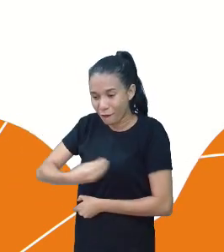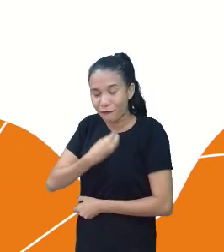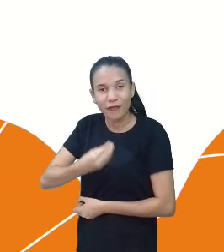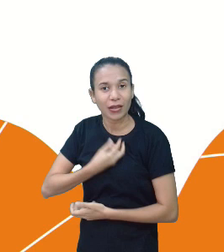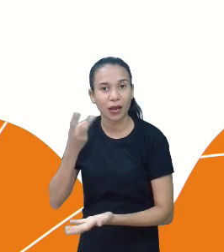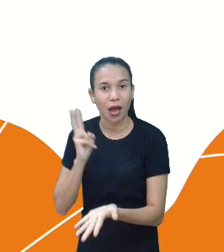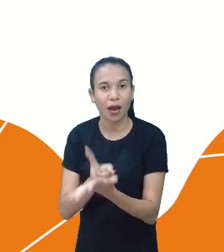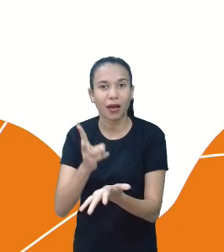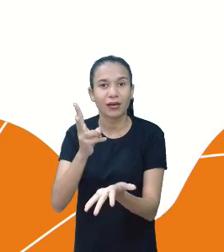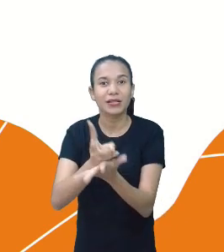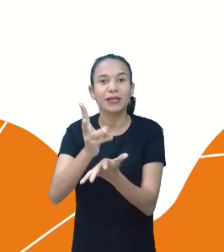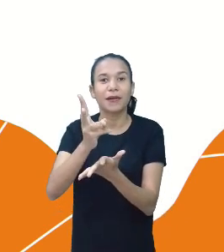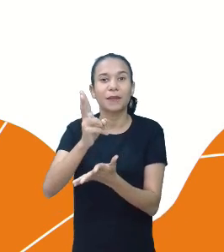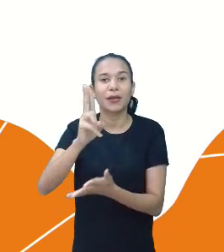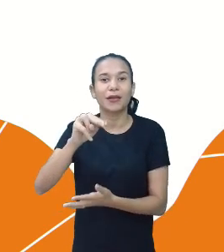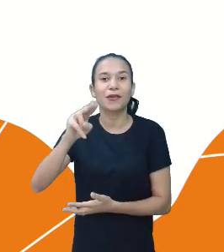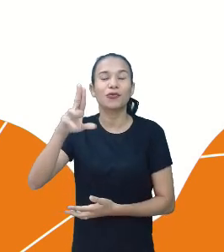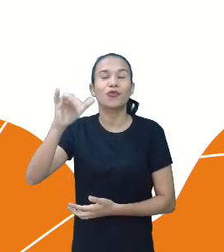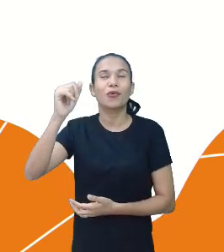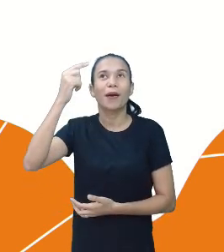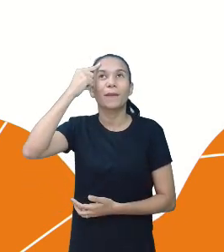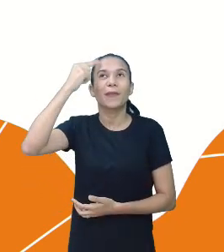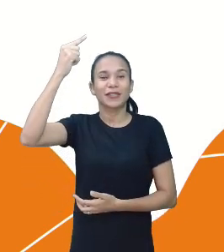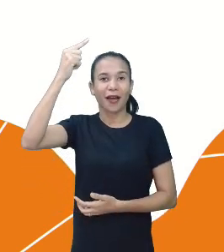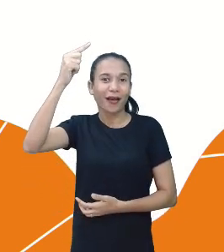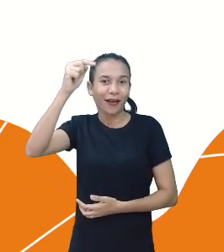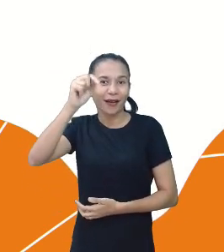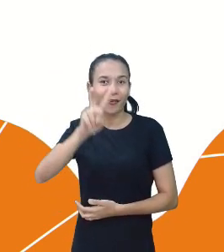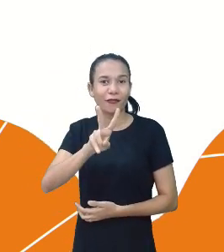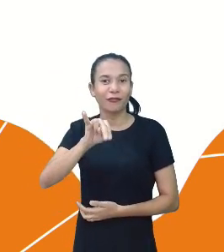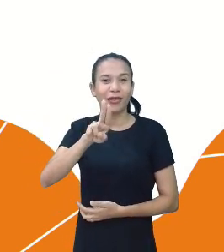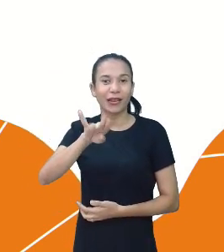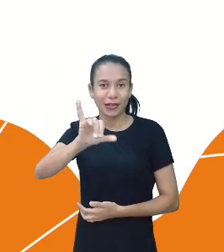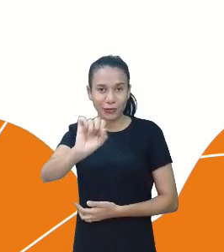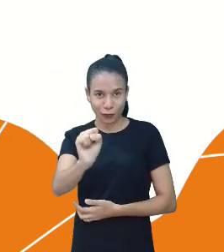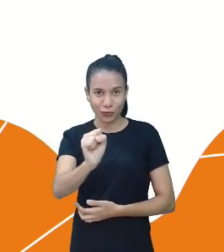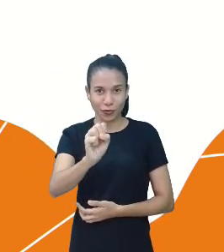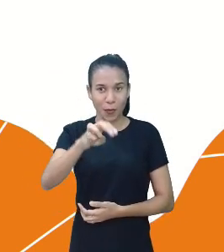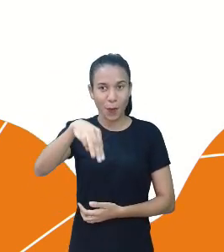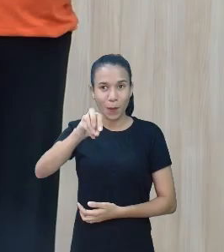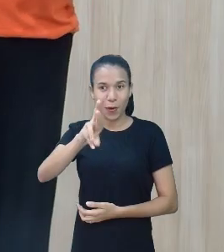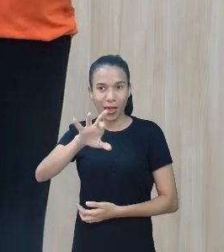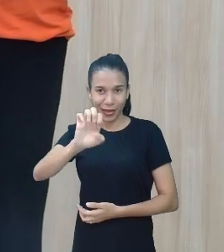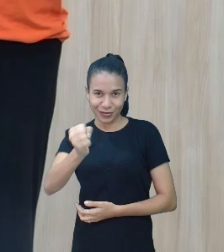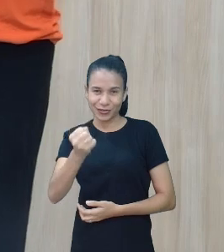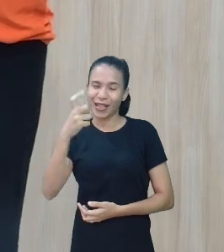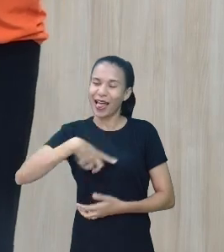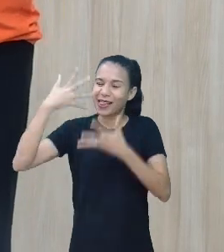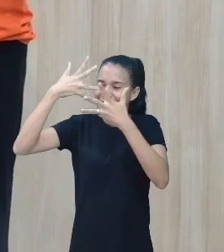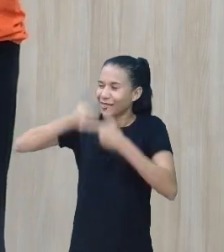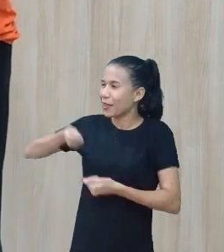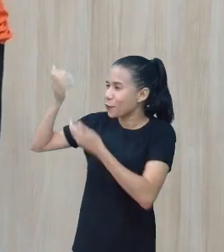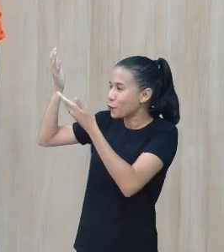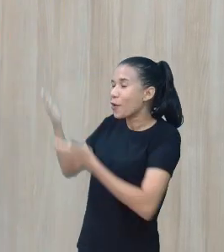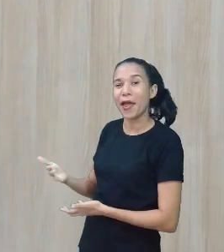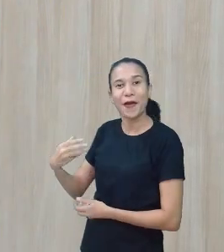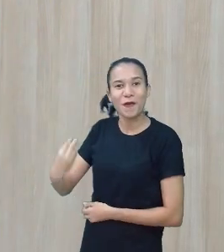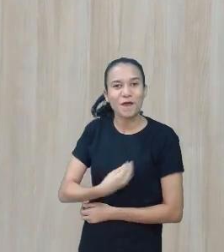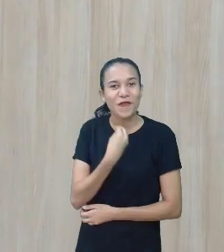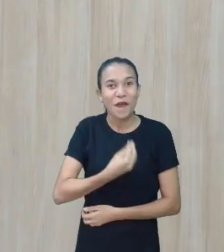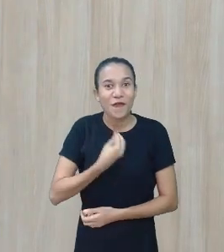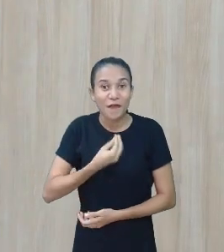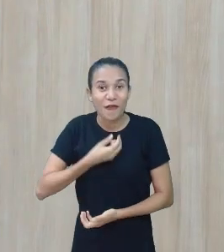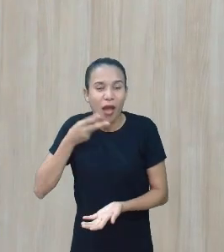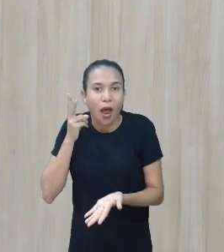segundo como nunca mais. Vinícius de Moraes. Ô, gente, que coisa linda, né? Viver cada